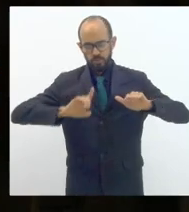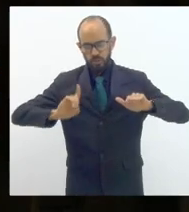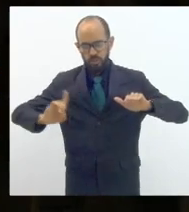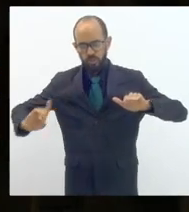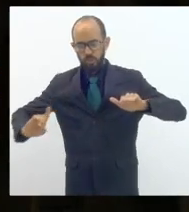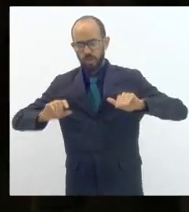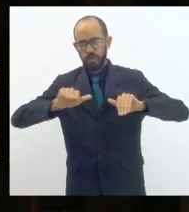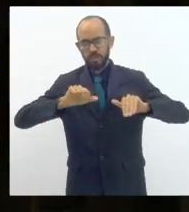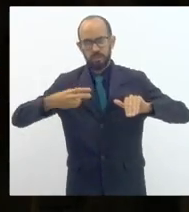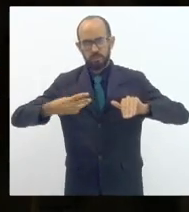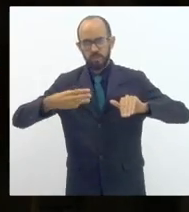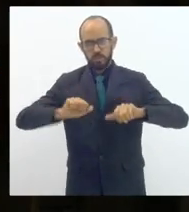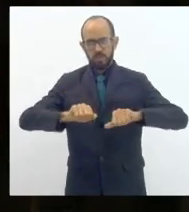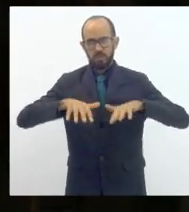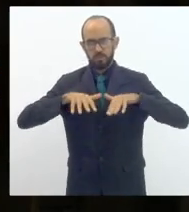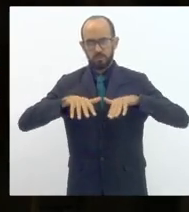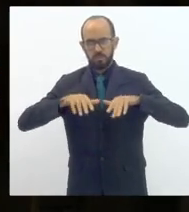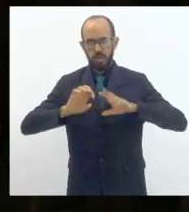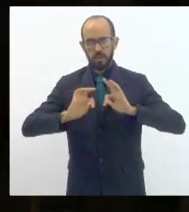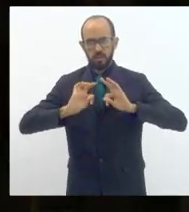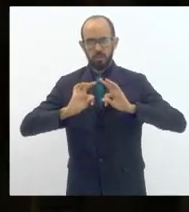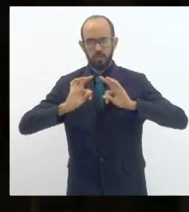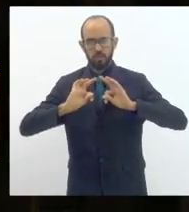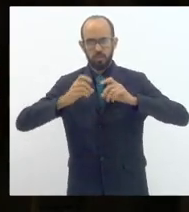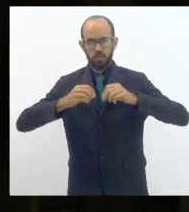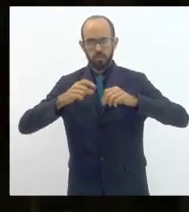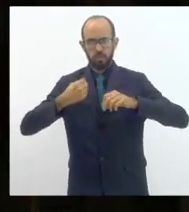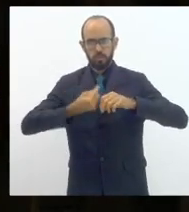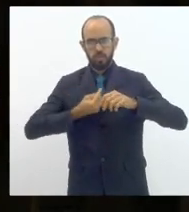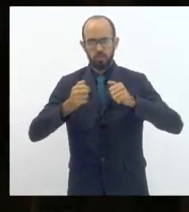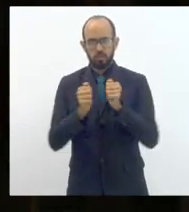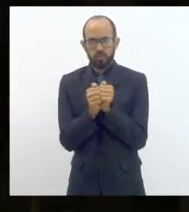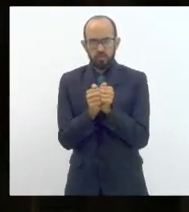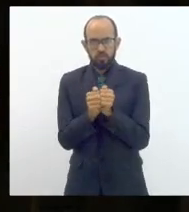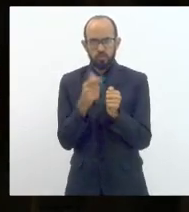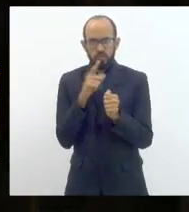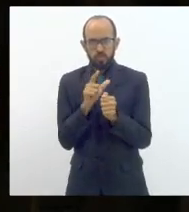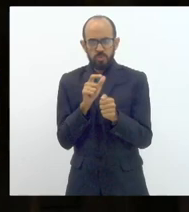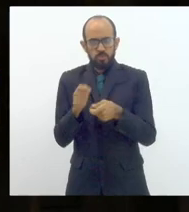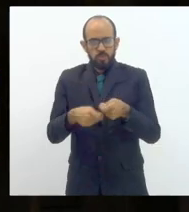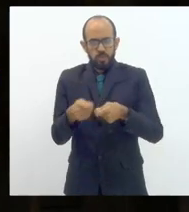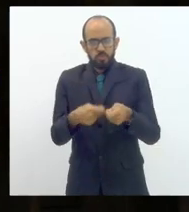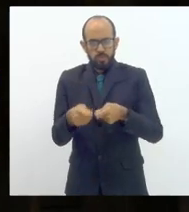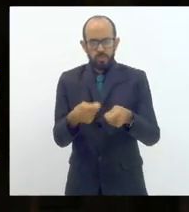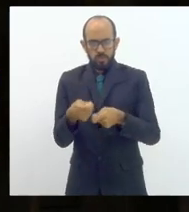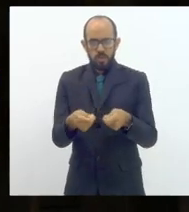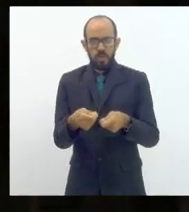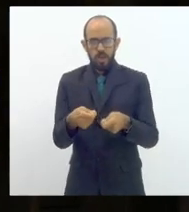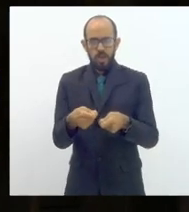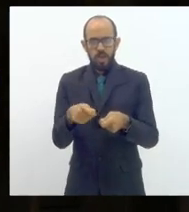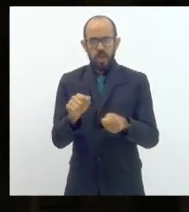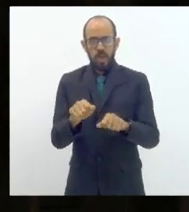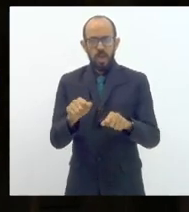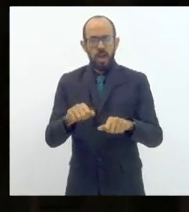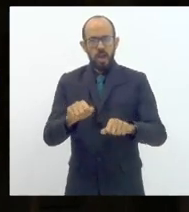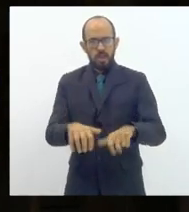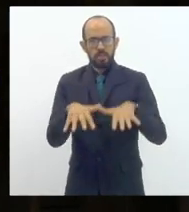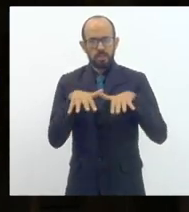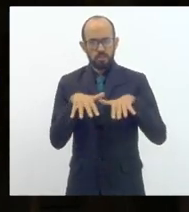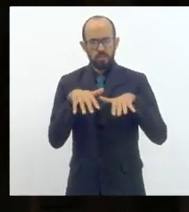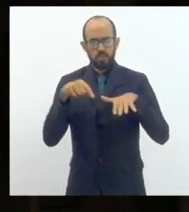Juvenil, para que juntos possamos conseguir administrar e dirigir as sessões dessa casa com